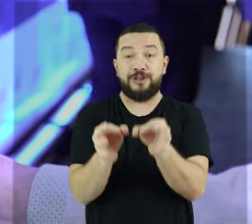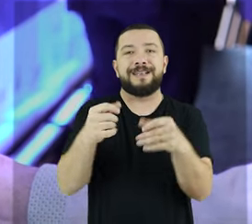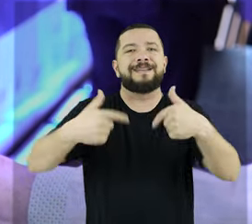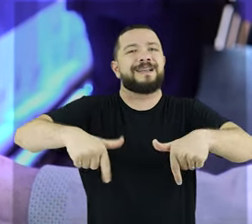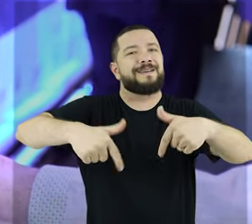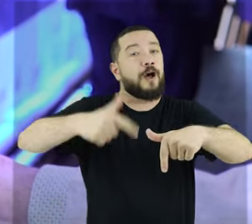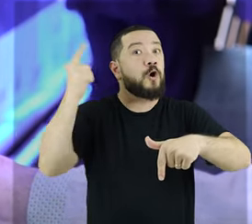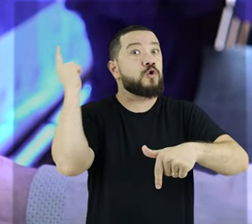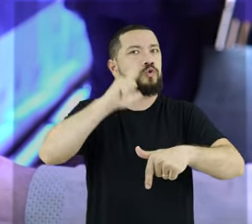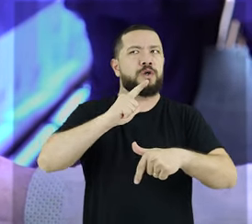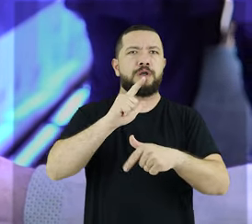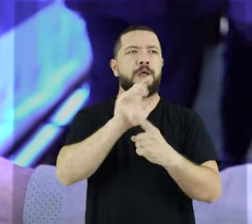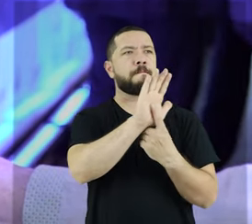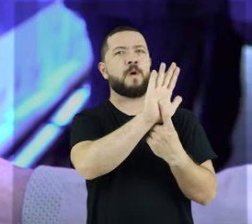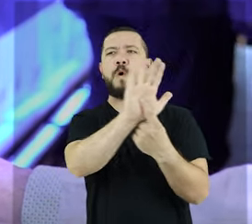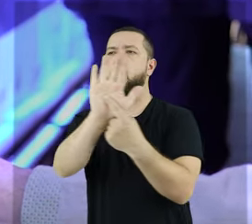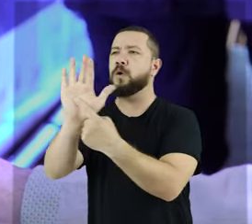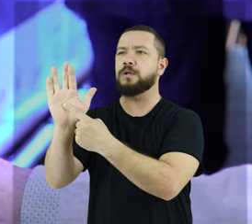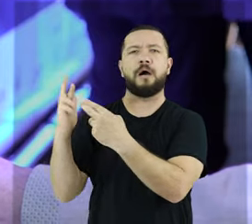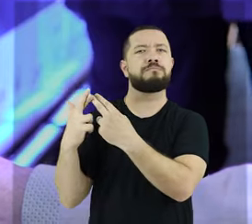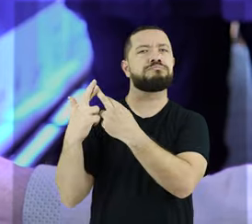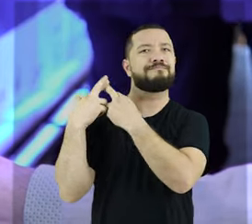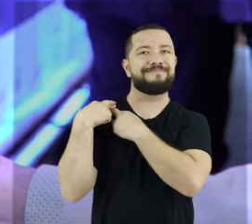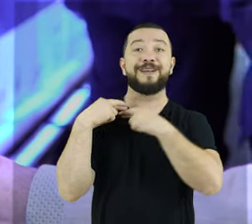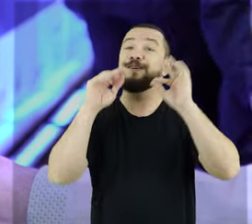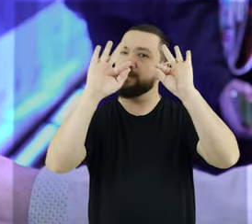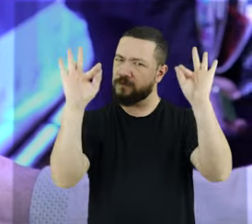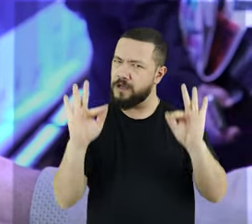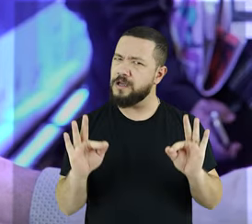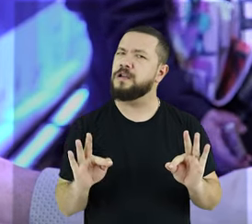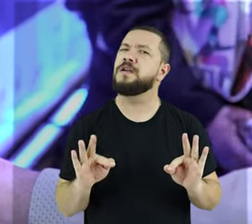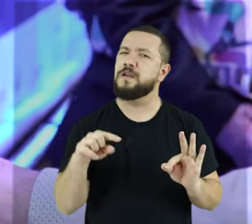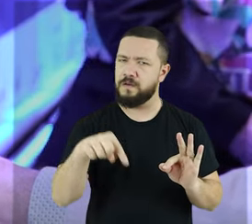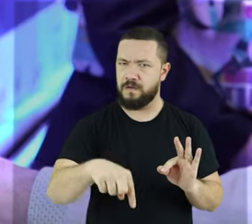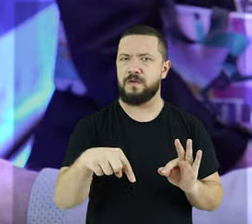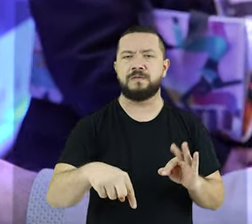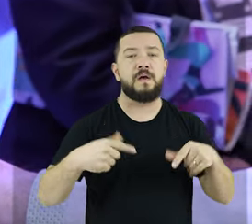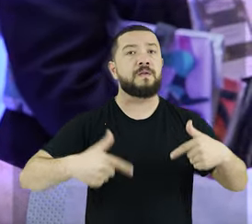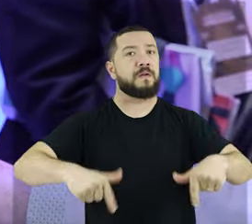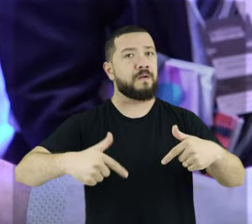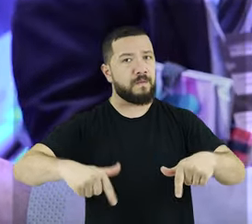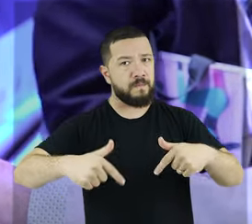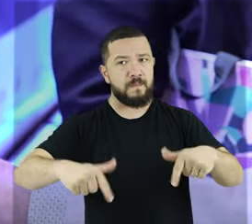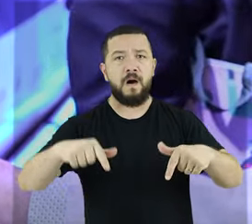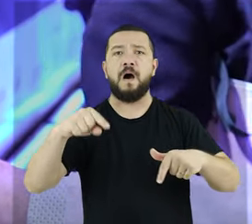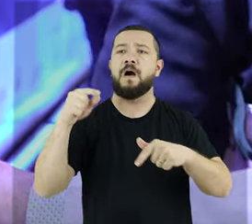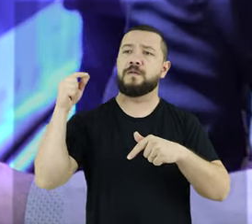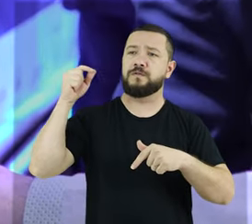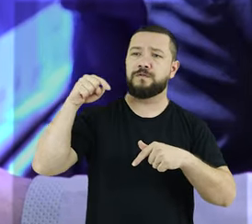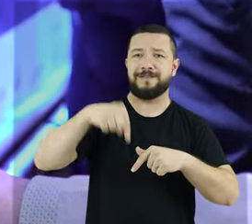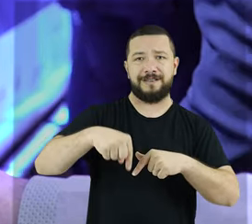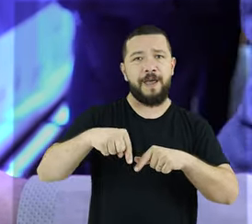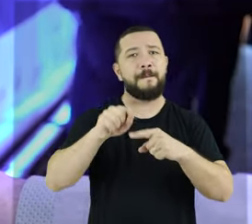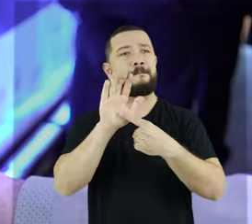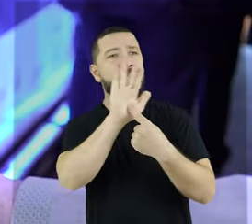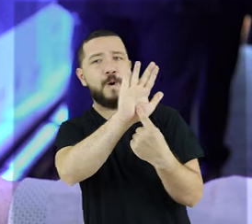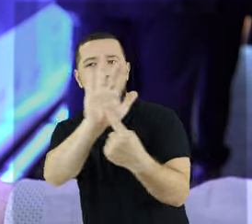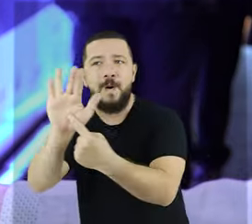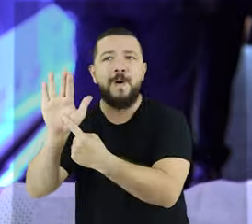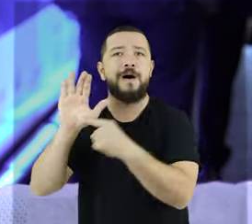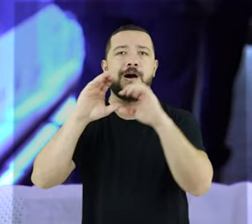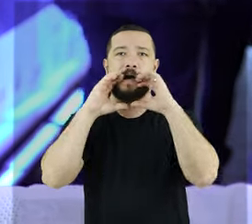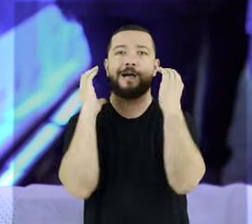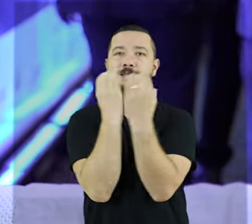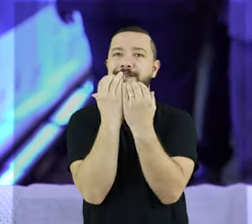Trabalho, firmar sua competência. Portanto, estamos muito felizes com o Congresso como um todo e só temos a